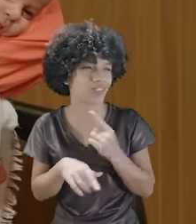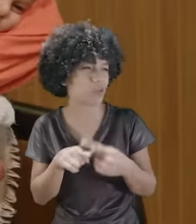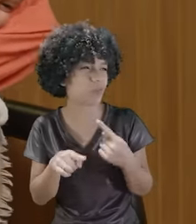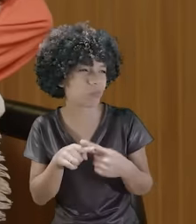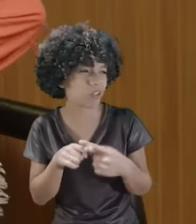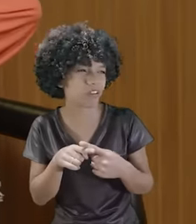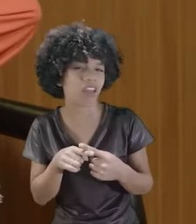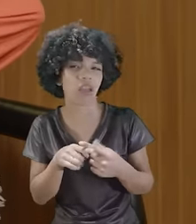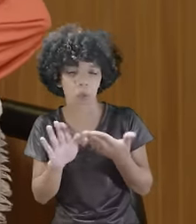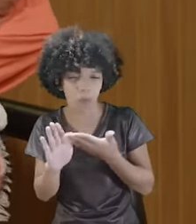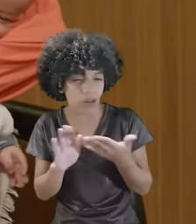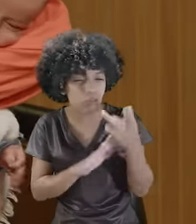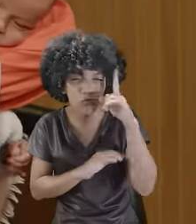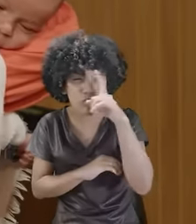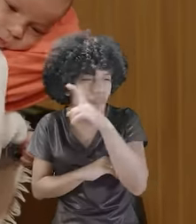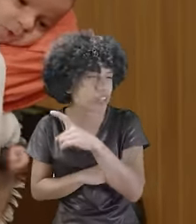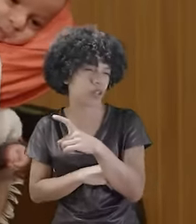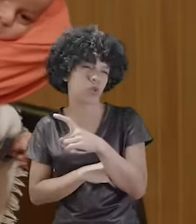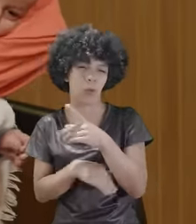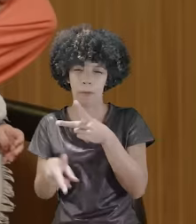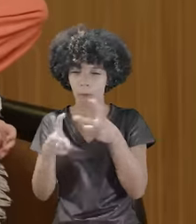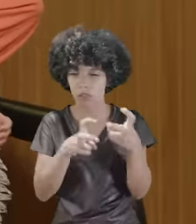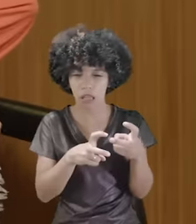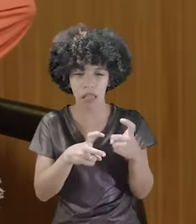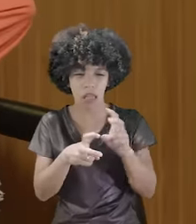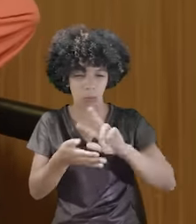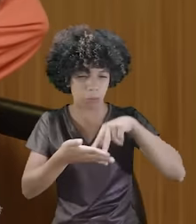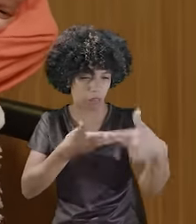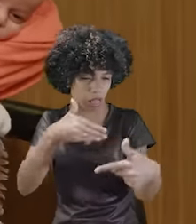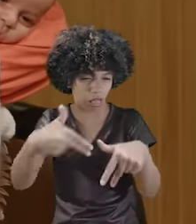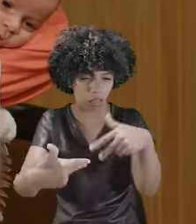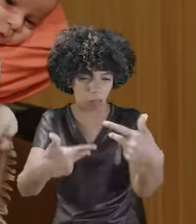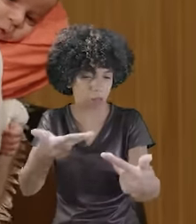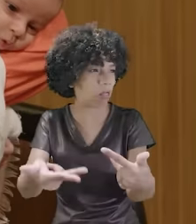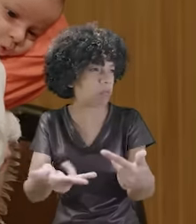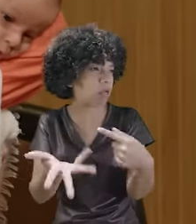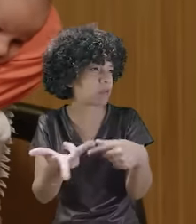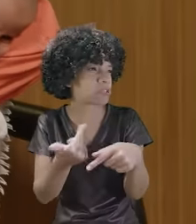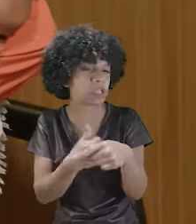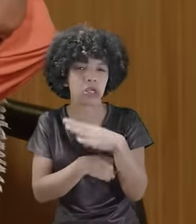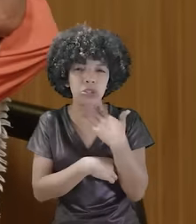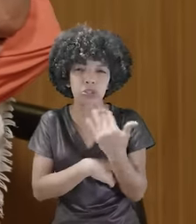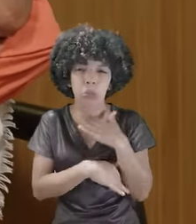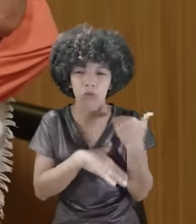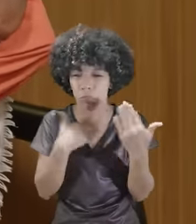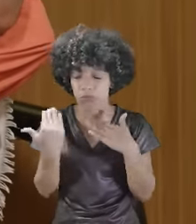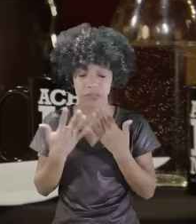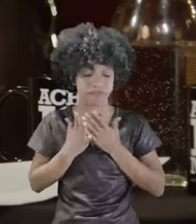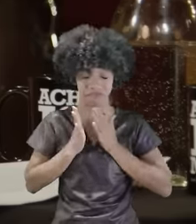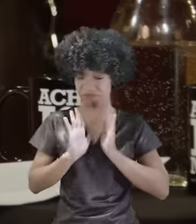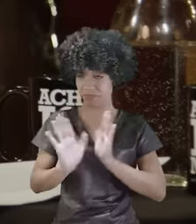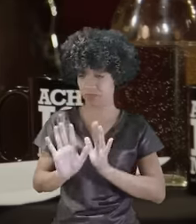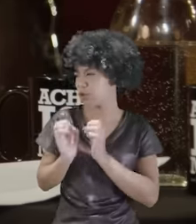ele vive muito lá passei um porco por muitas pessoas morto lá né isso nessa tempo não